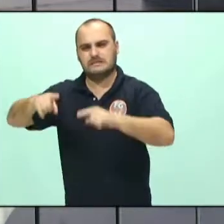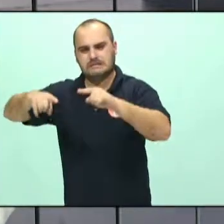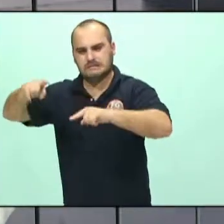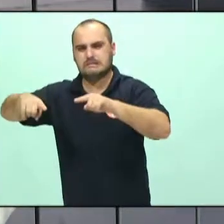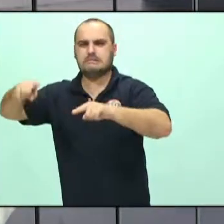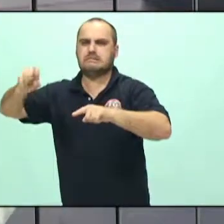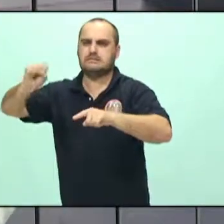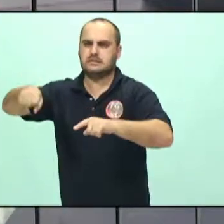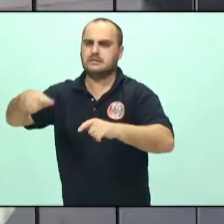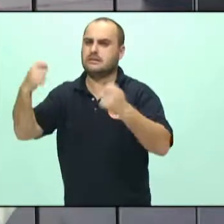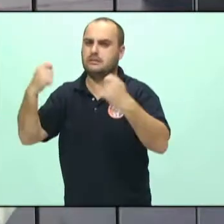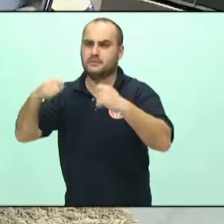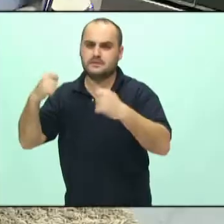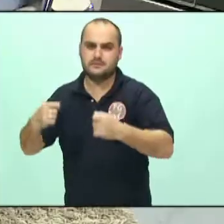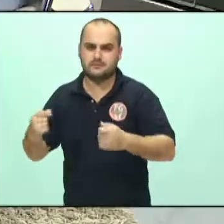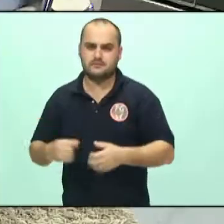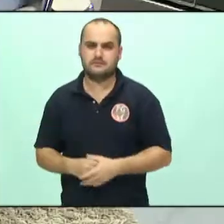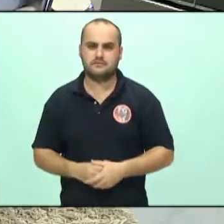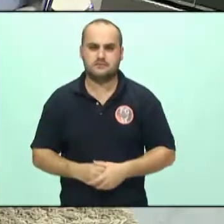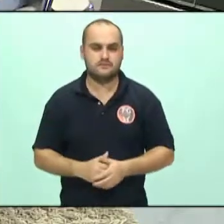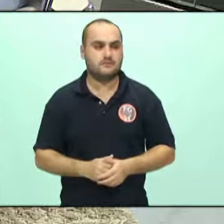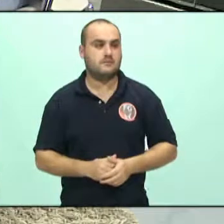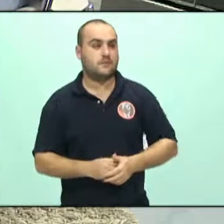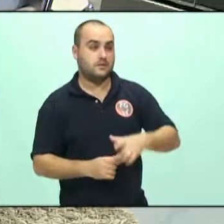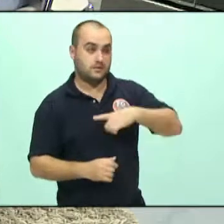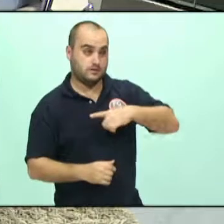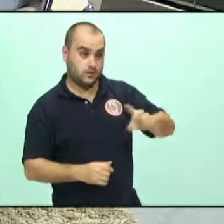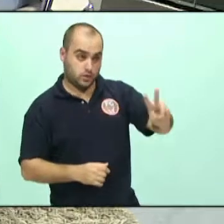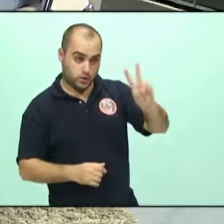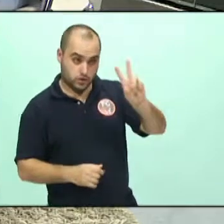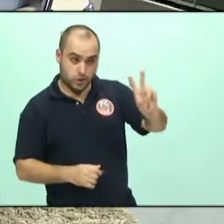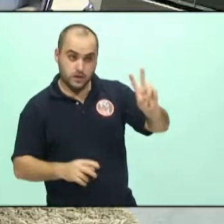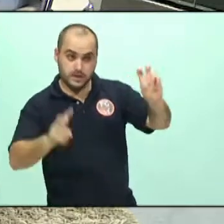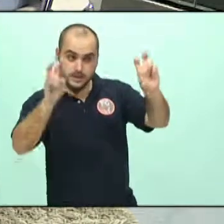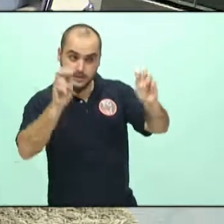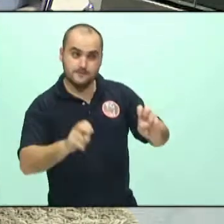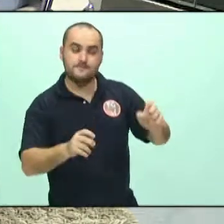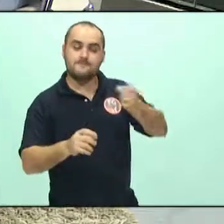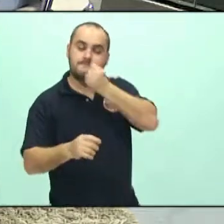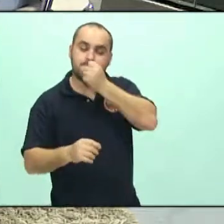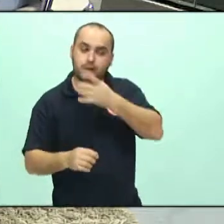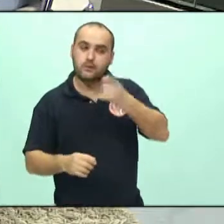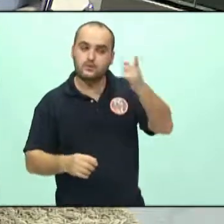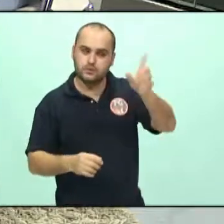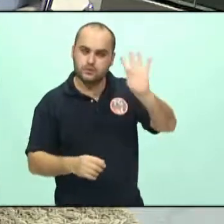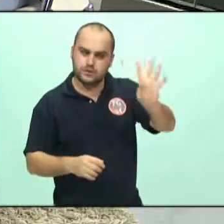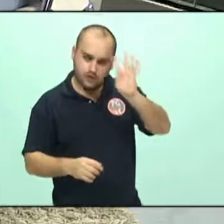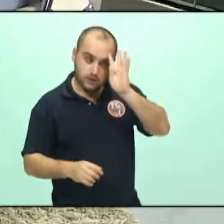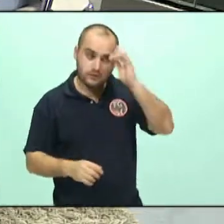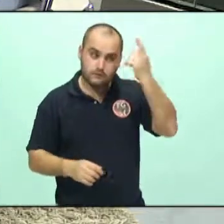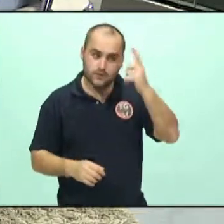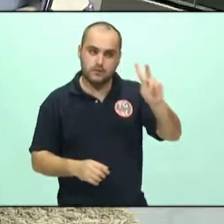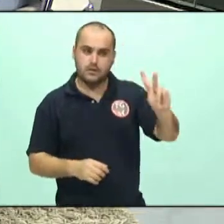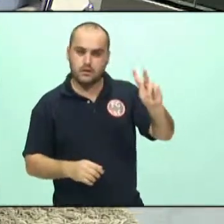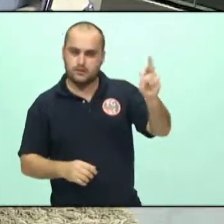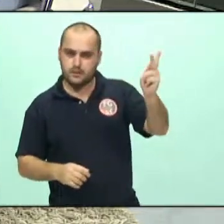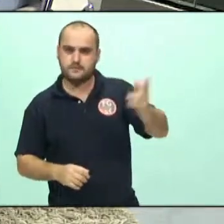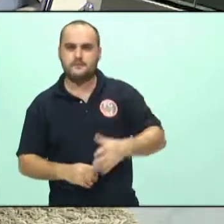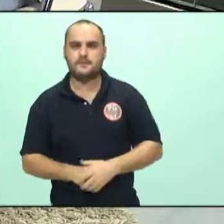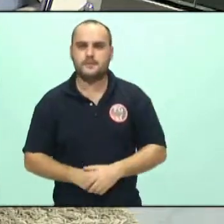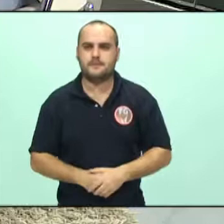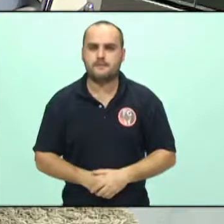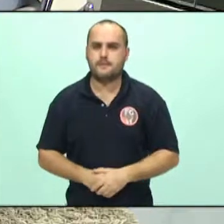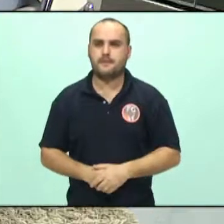ter necessidade, né? Nós temos 2 assuntos ainda, Manda. que bom que o senhor trouxe, resolvido o EMOSC. 2 assuntos que eu preciso. Temos